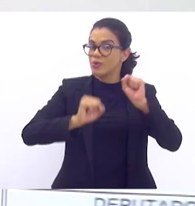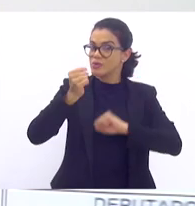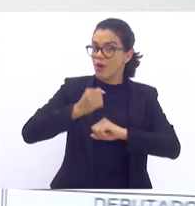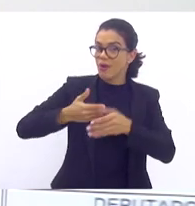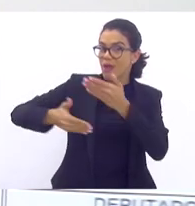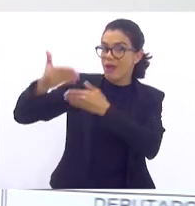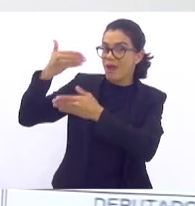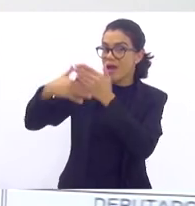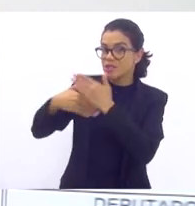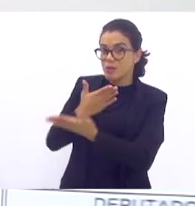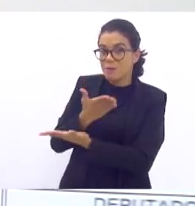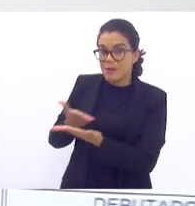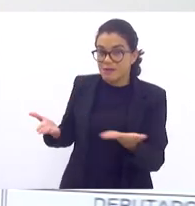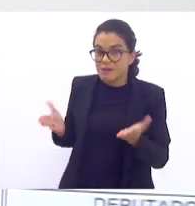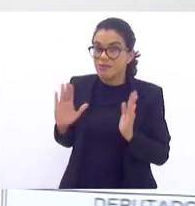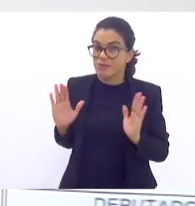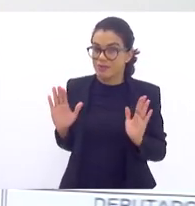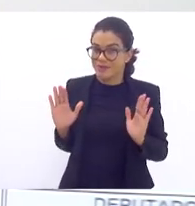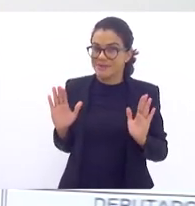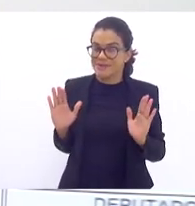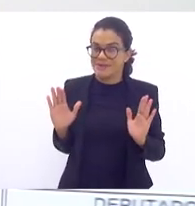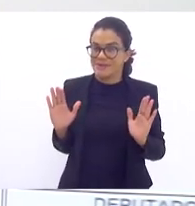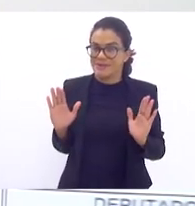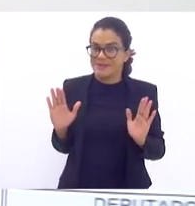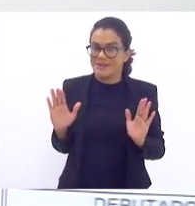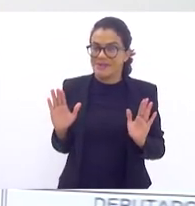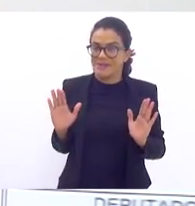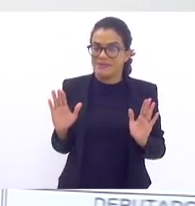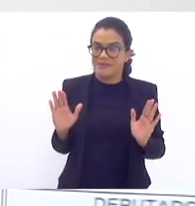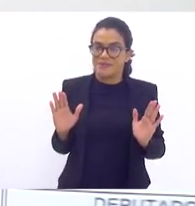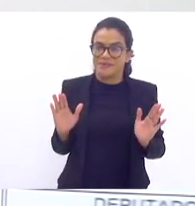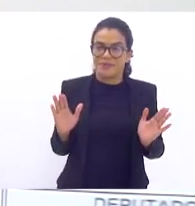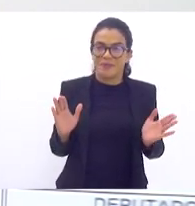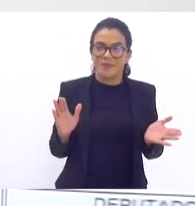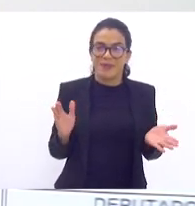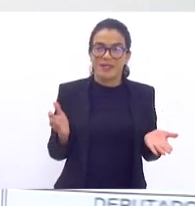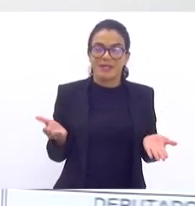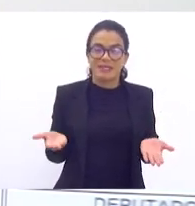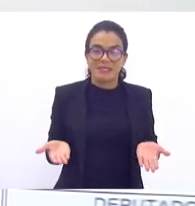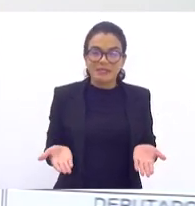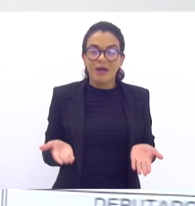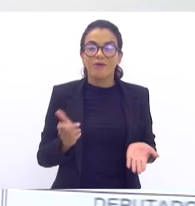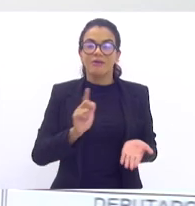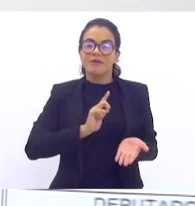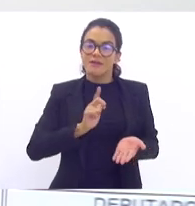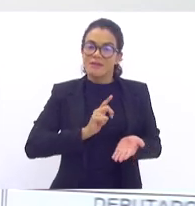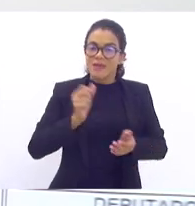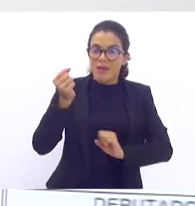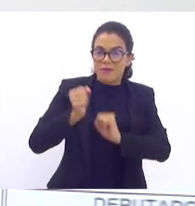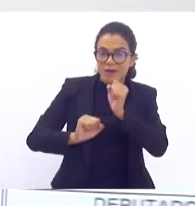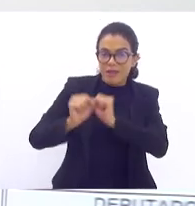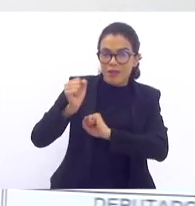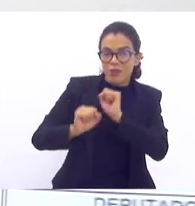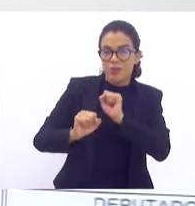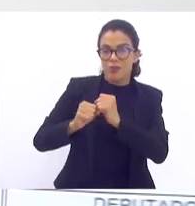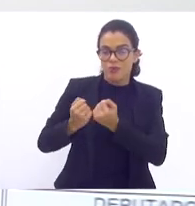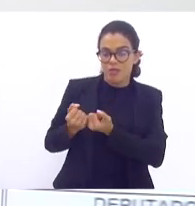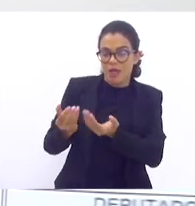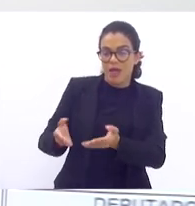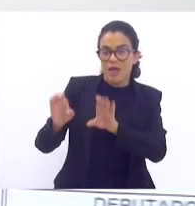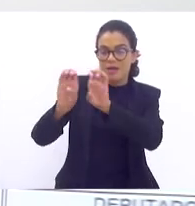ele perdeu disse que o deputado anjo porque se tem a indústria estruturante da